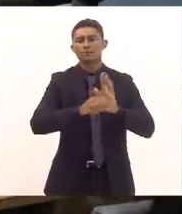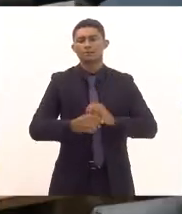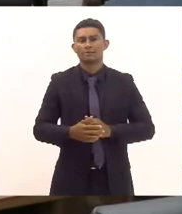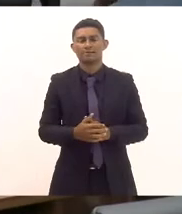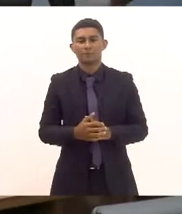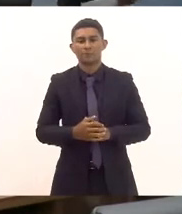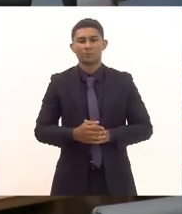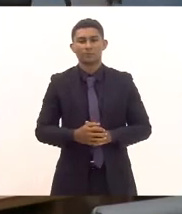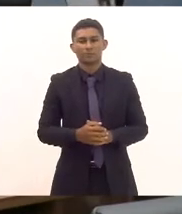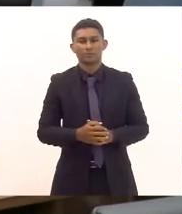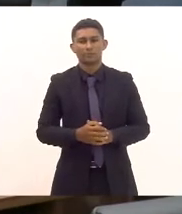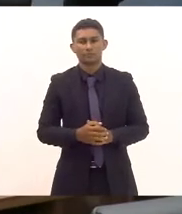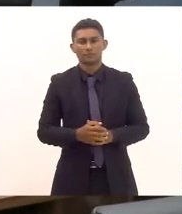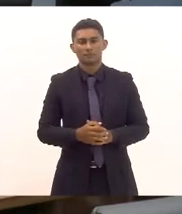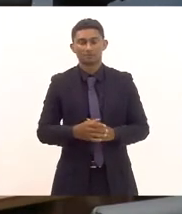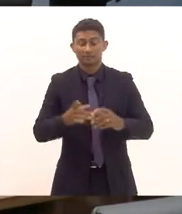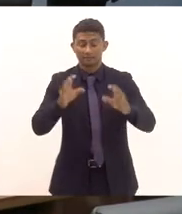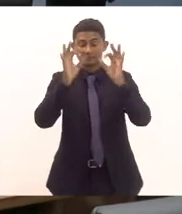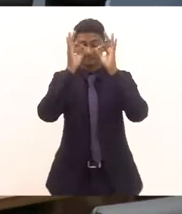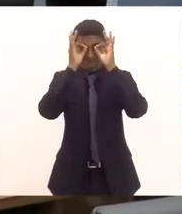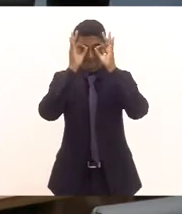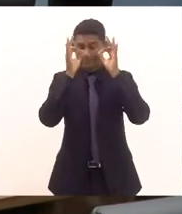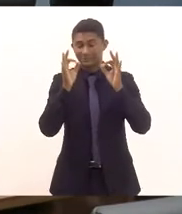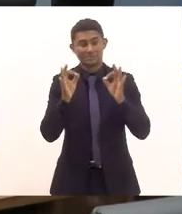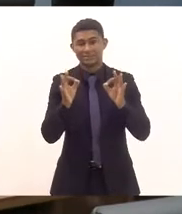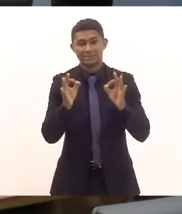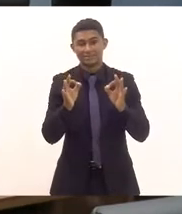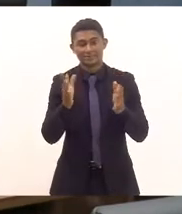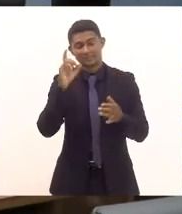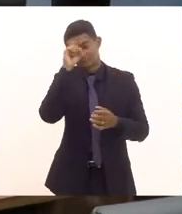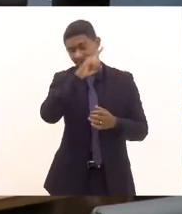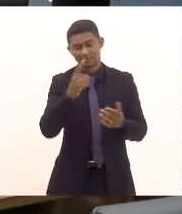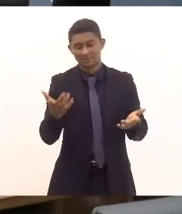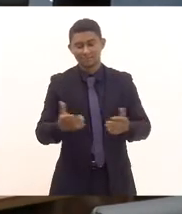oi oi dona sem óculos ajuda mais um